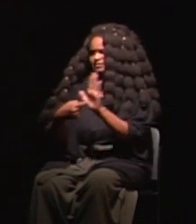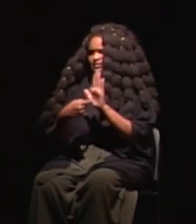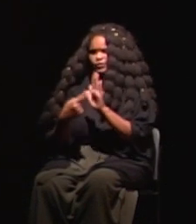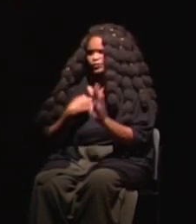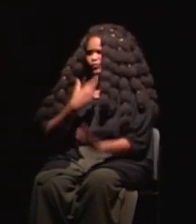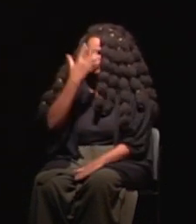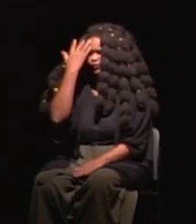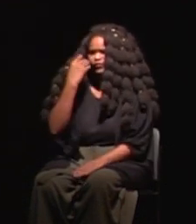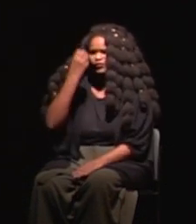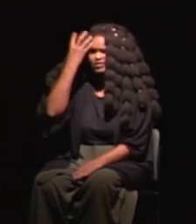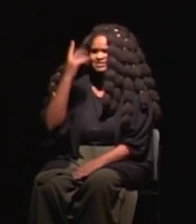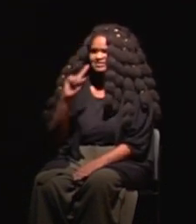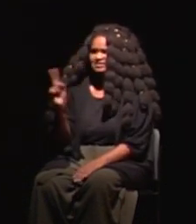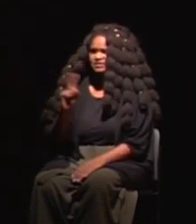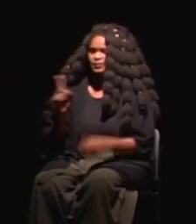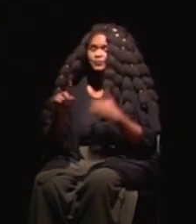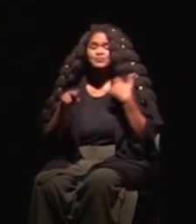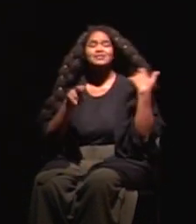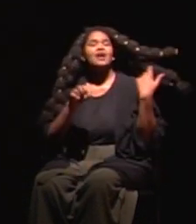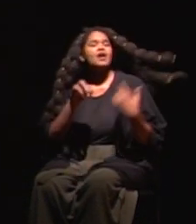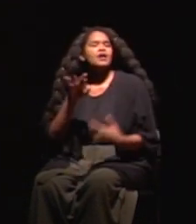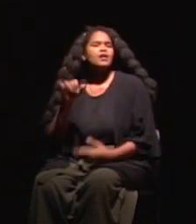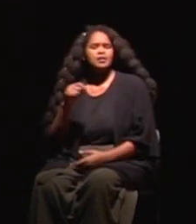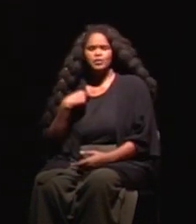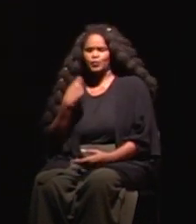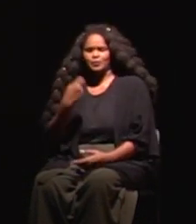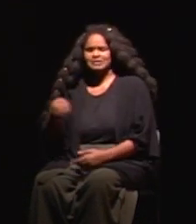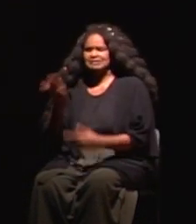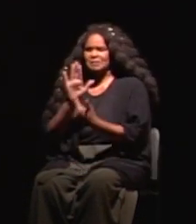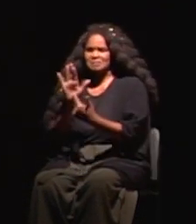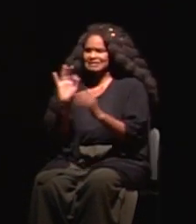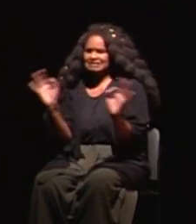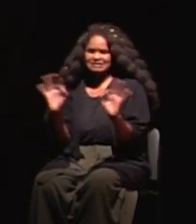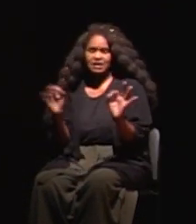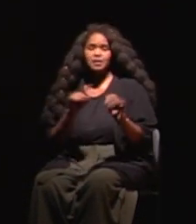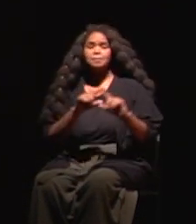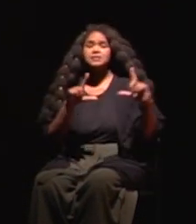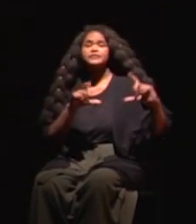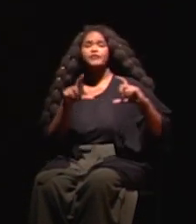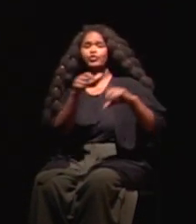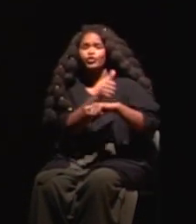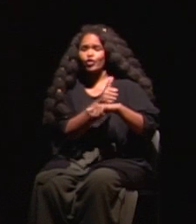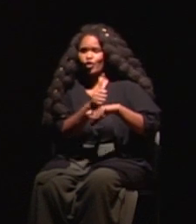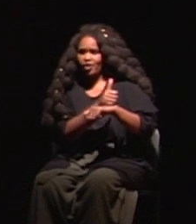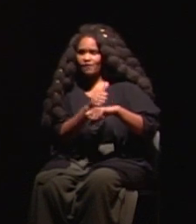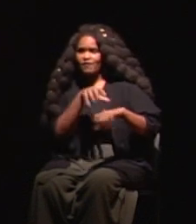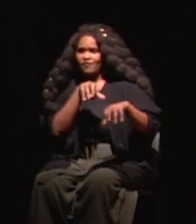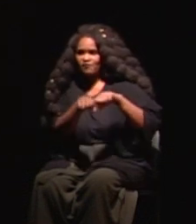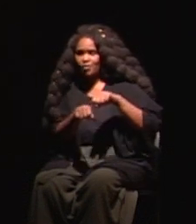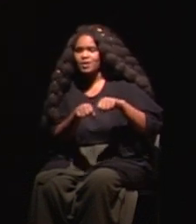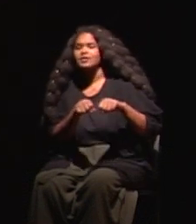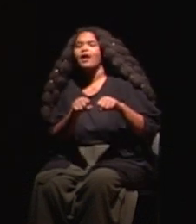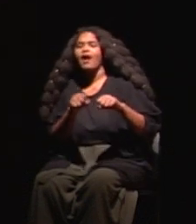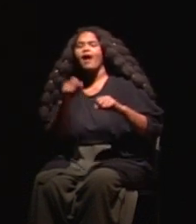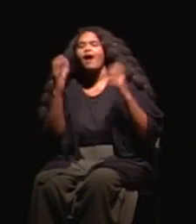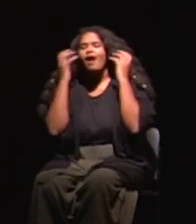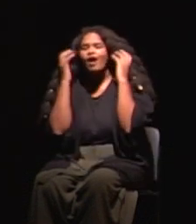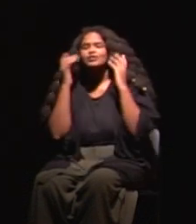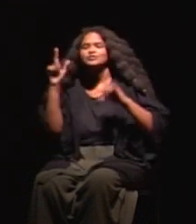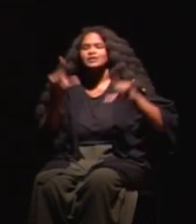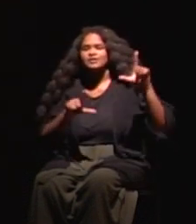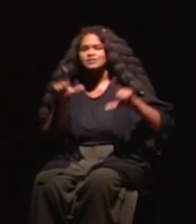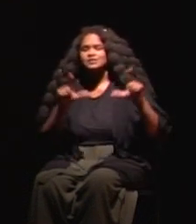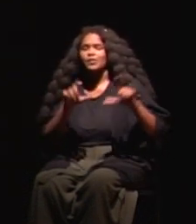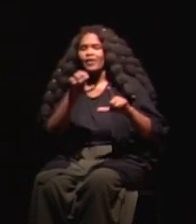nada. Bom, Nair, eu acho que dispensa apresentações, mas ela é uma fotógrafa. Formada em rádio e televisão